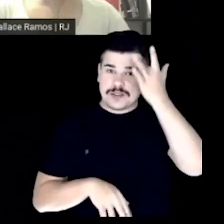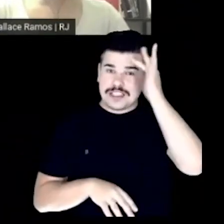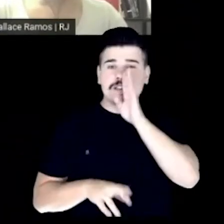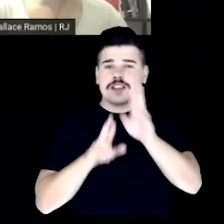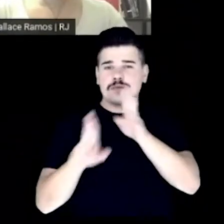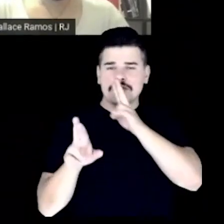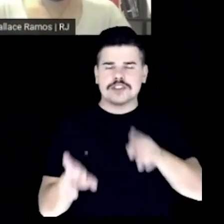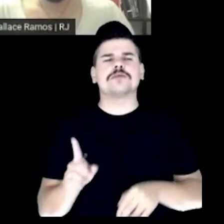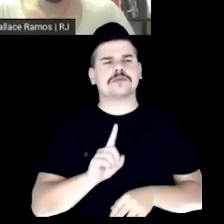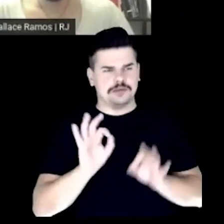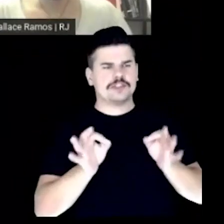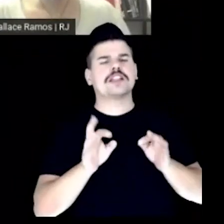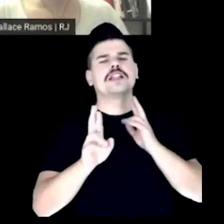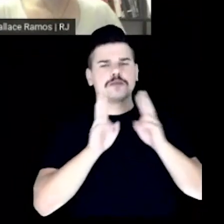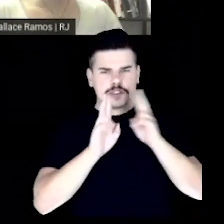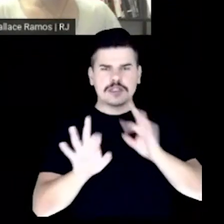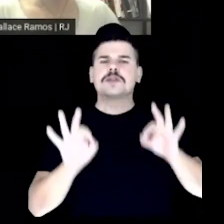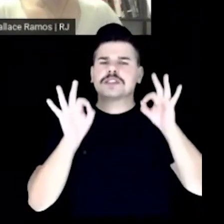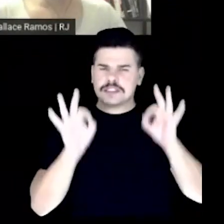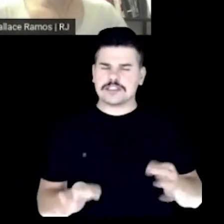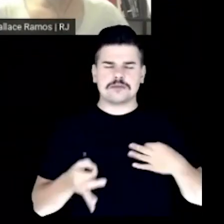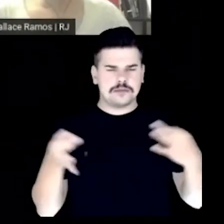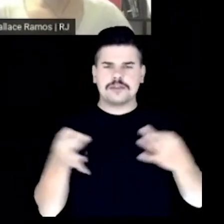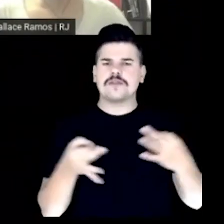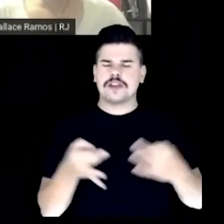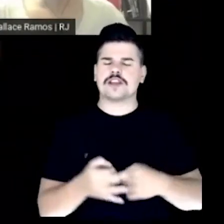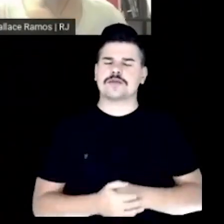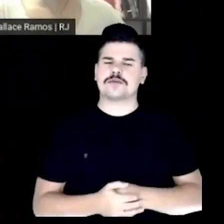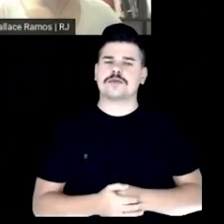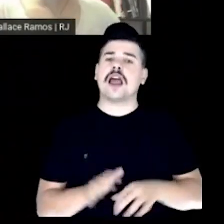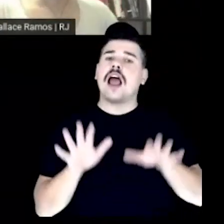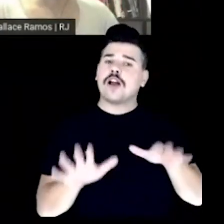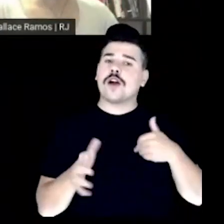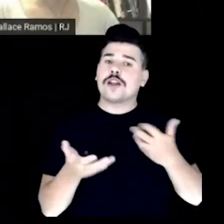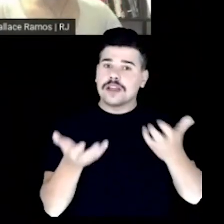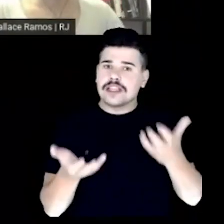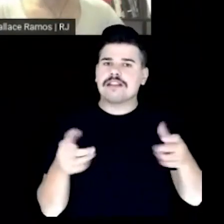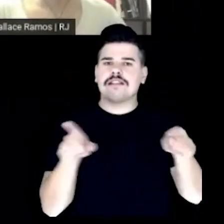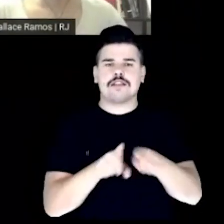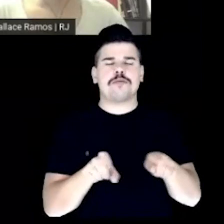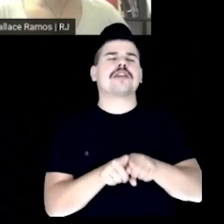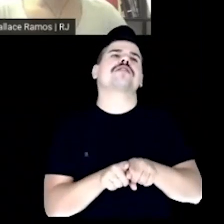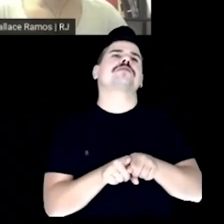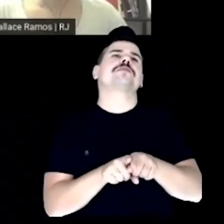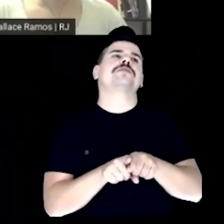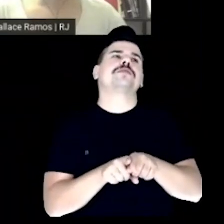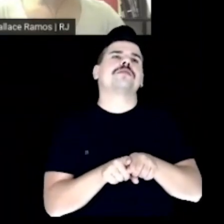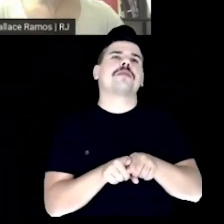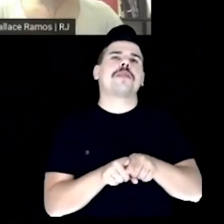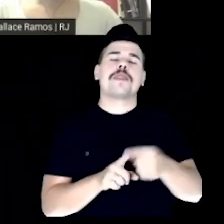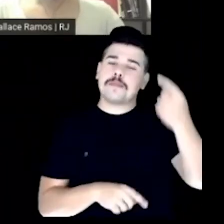pergunta pela segunda vez. Não, respondeu. Perfeito. Wallace, eu queria puxar